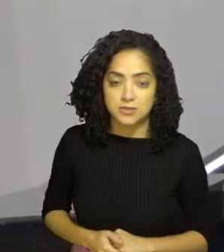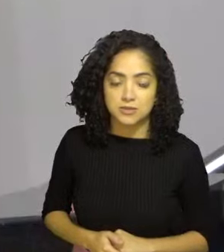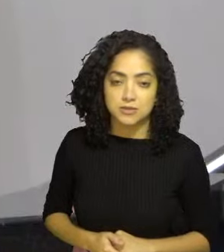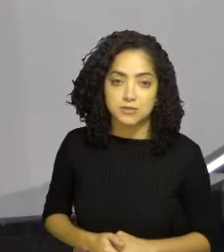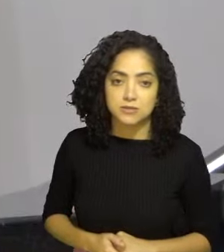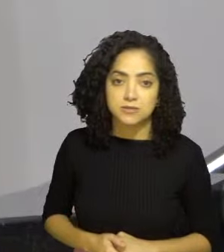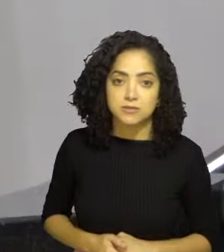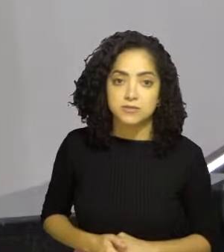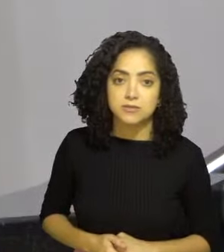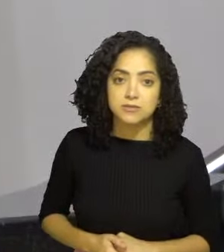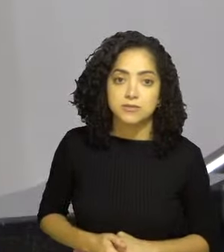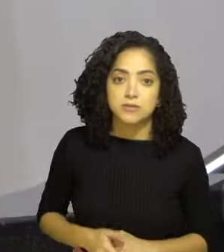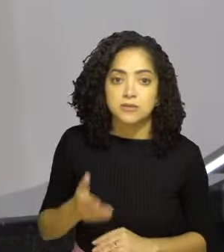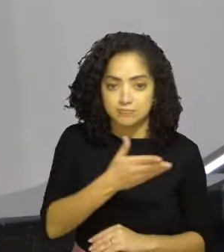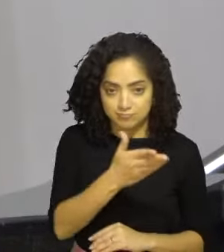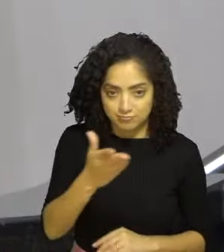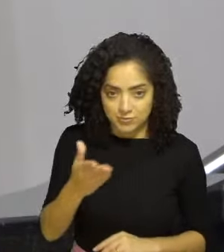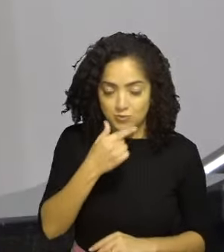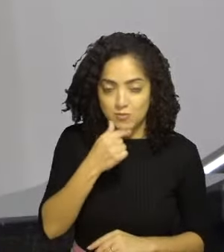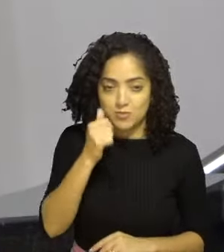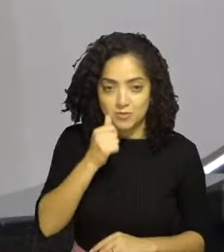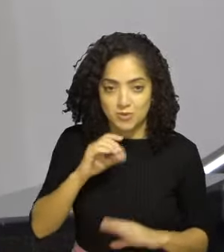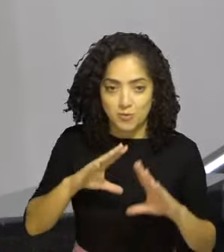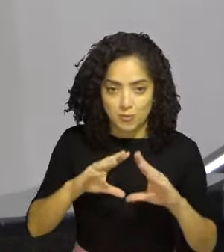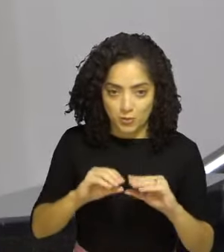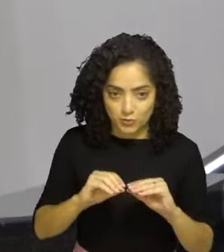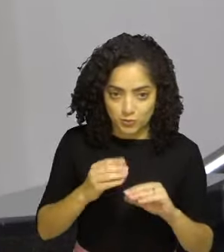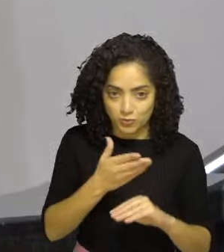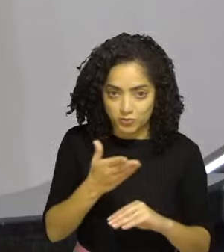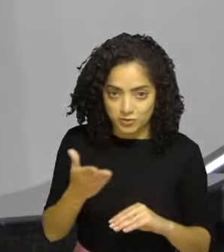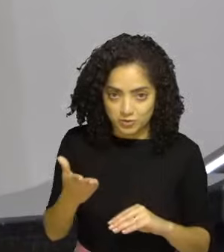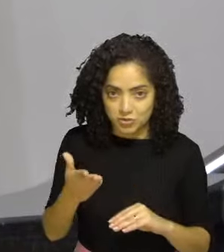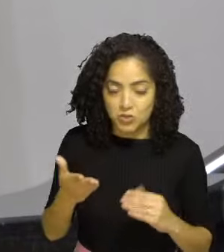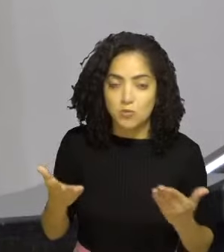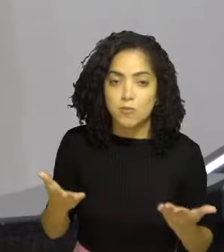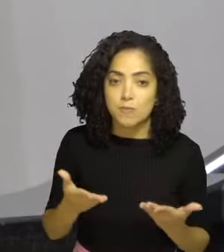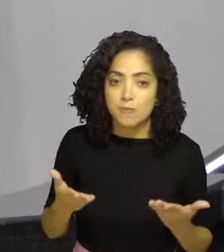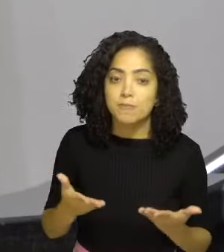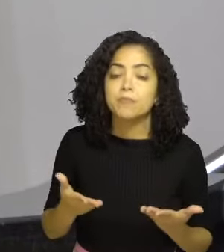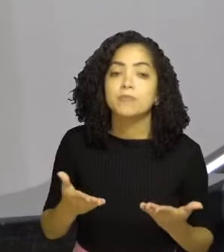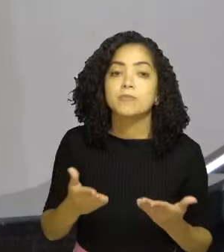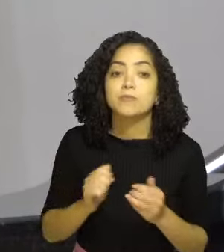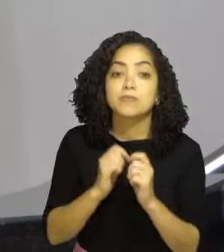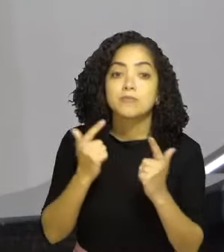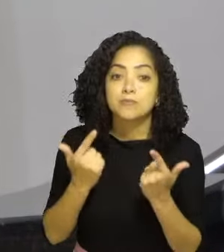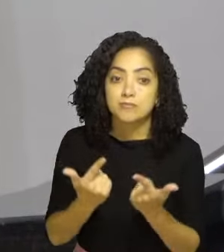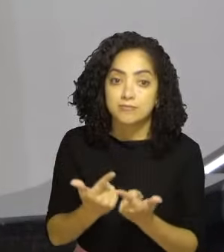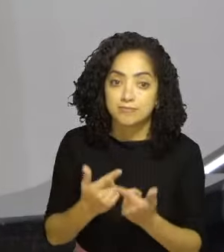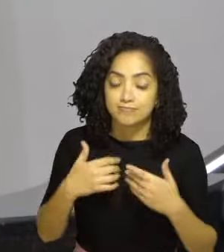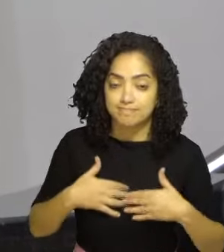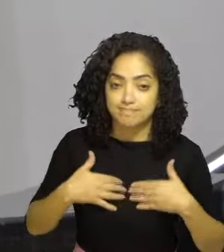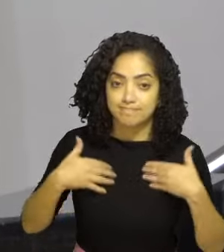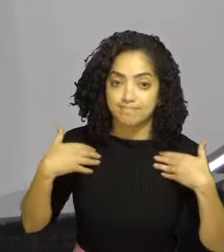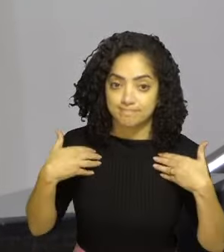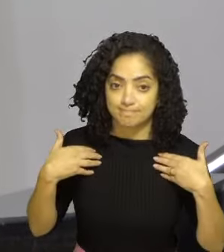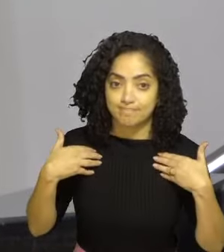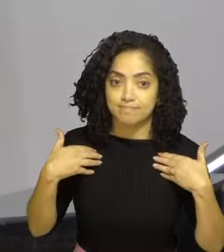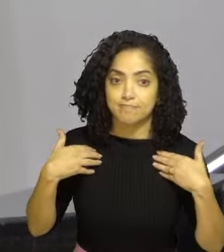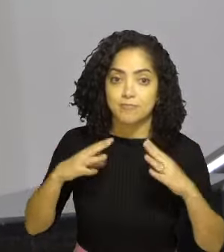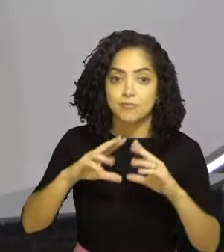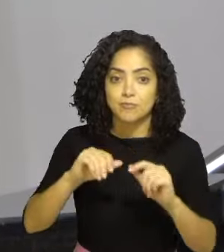Senhoras e senhores, boa noite. Neste momento, o Poder Legislativo catarinense presta homenagem às mulheres